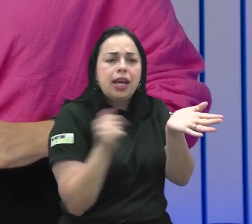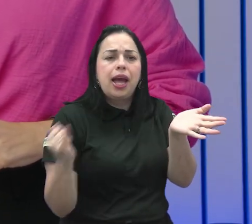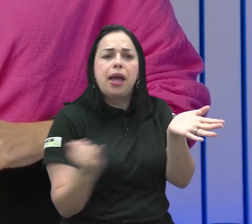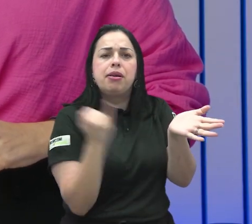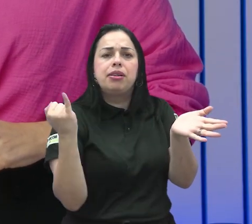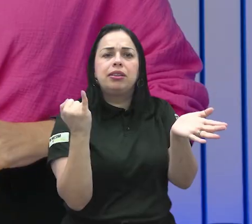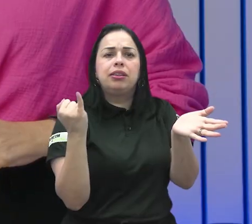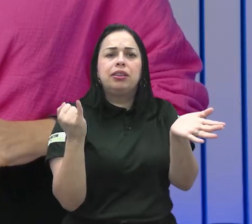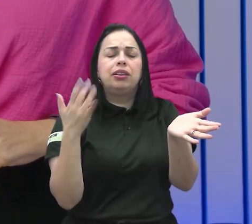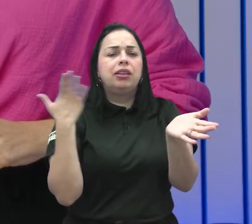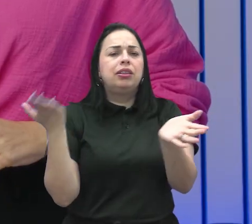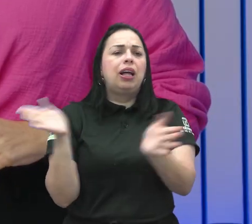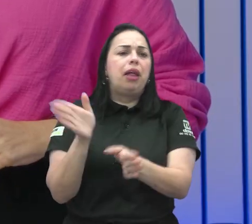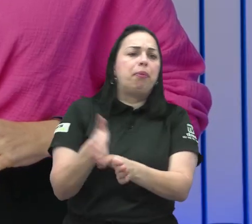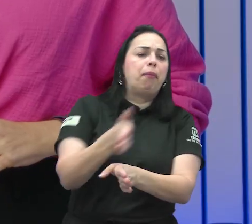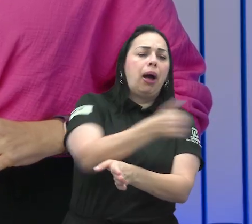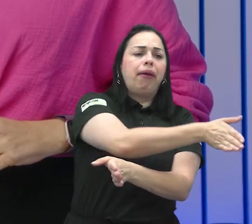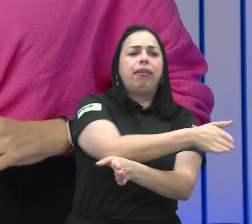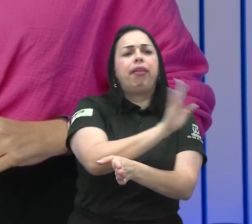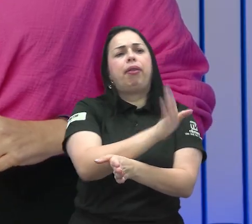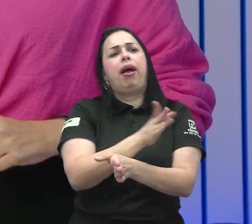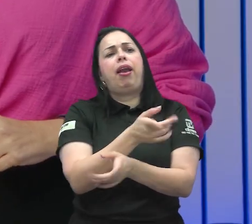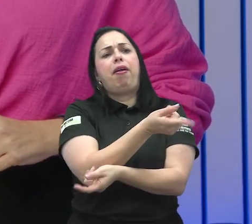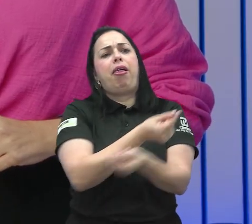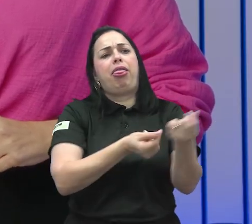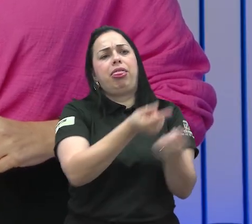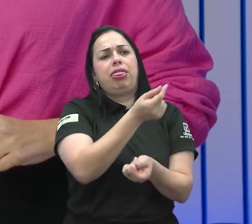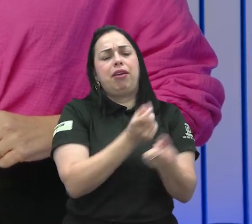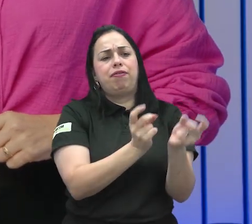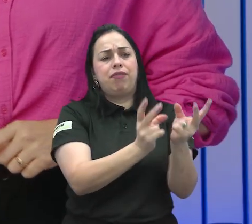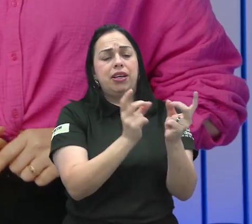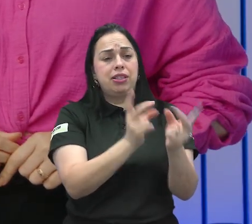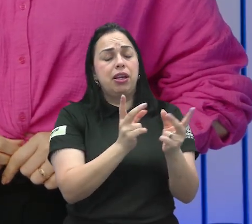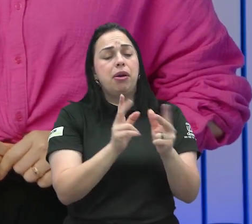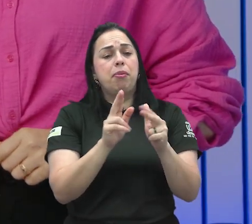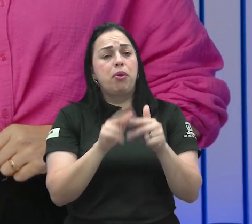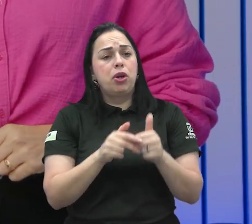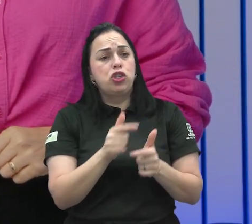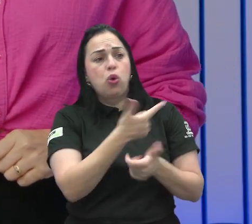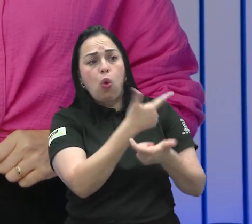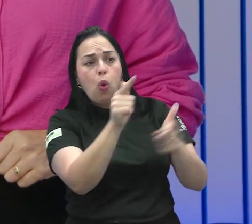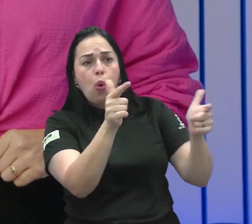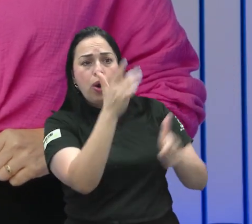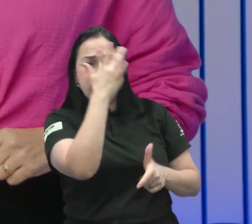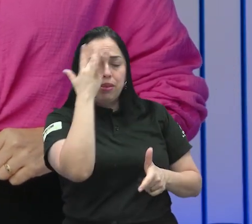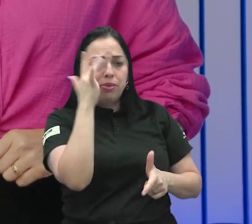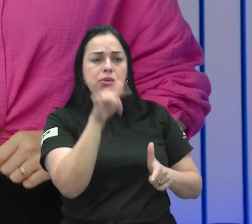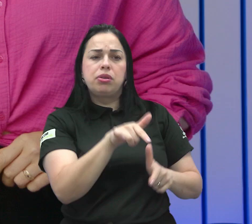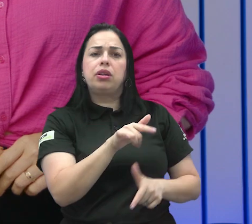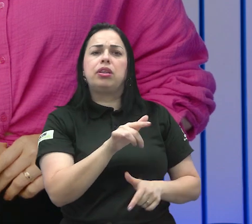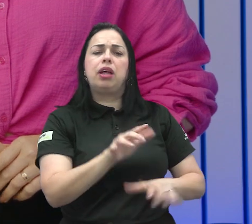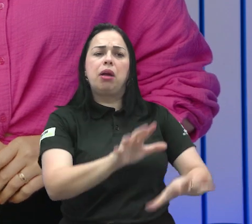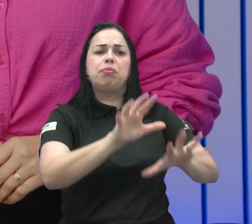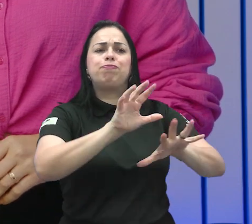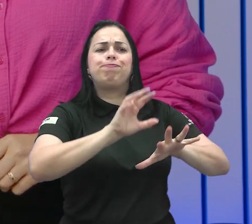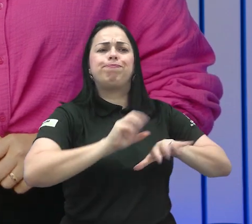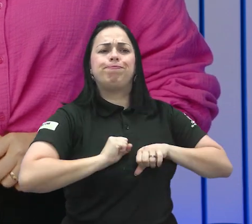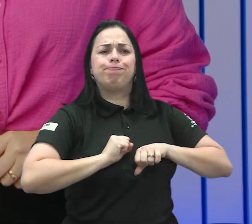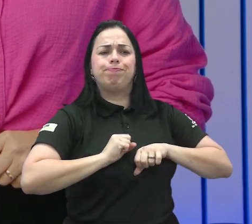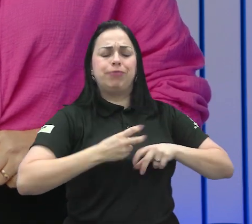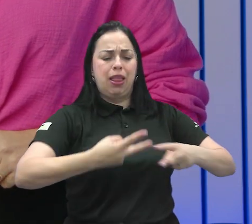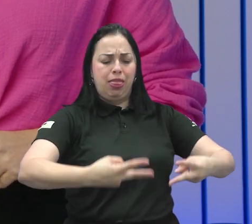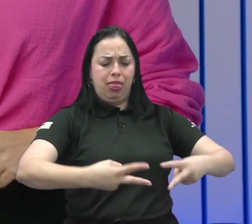como o sangue já foi tratado como um produto qualquer. A história do Betinho e de tantos outros hemofílicos